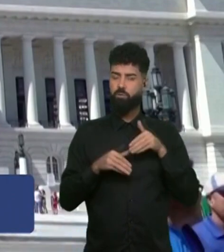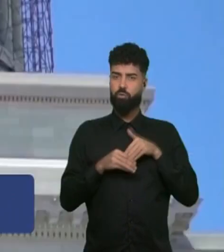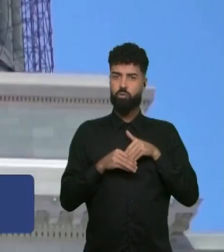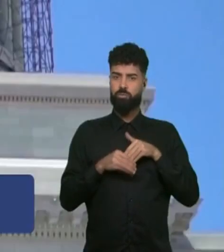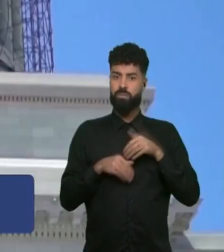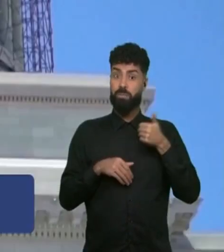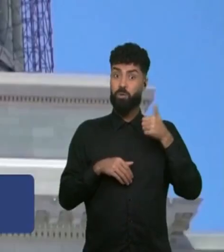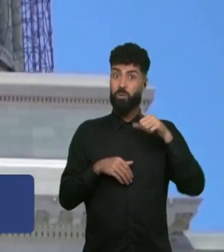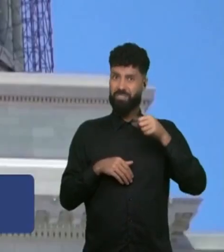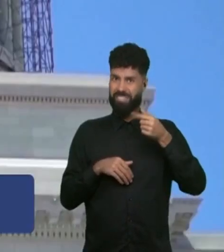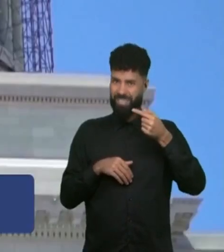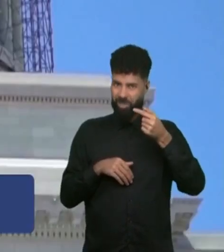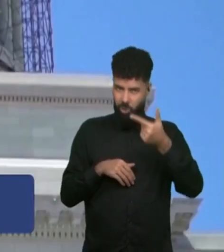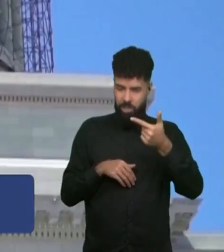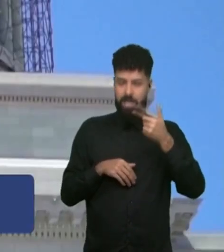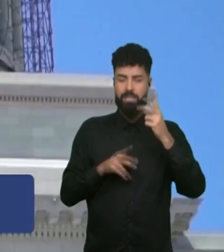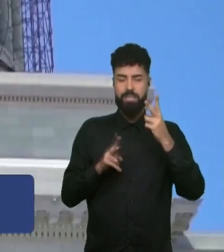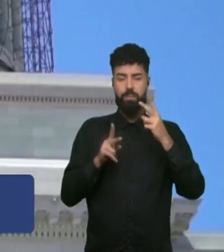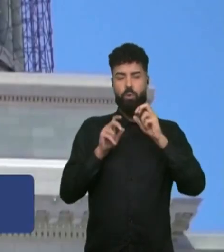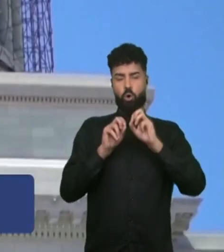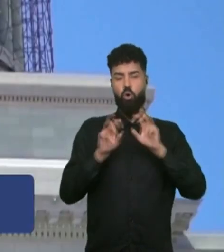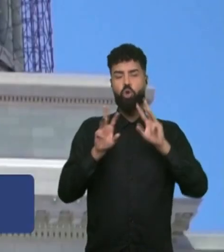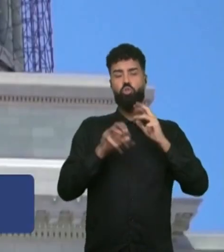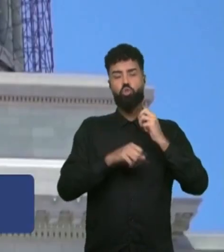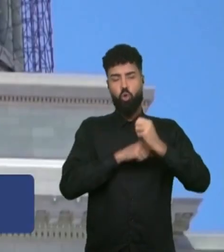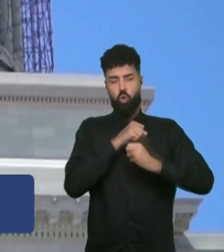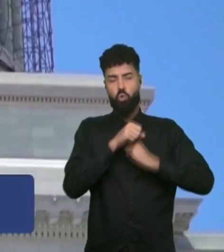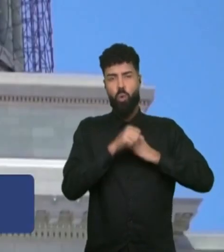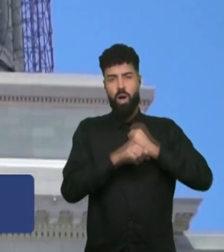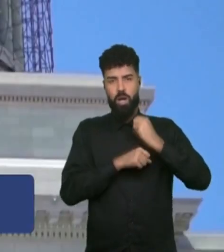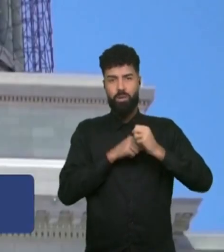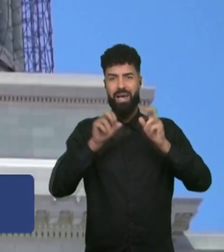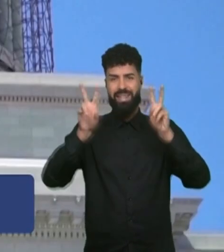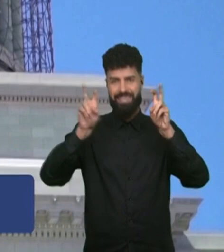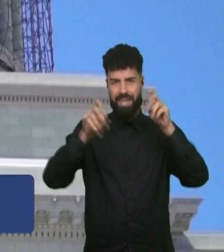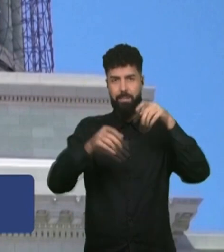generosamente solidariedade com os demais povos do mundo.